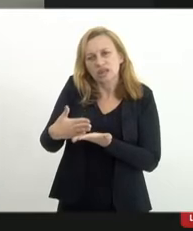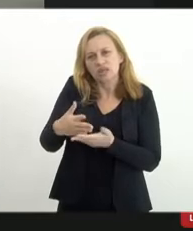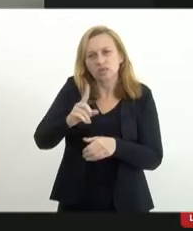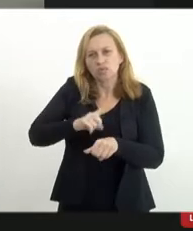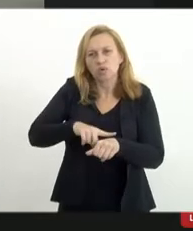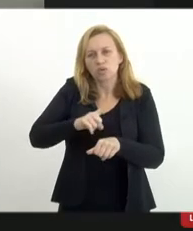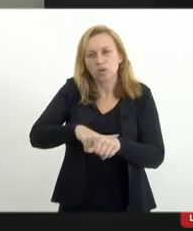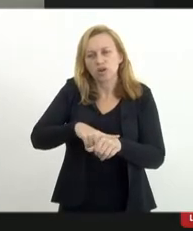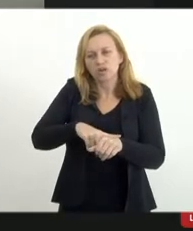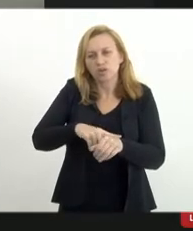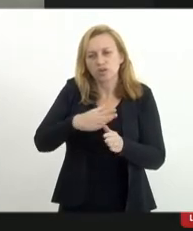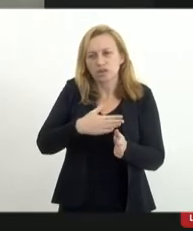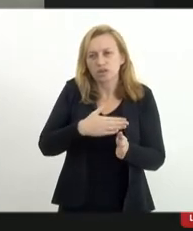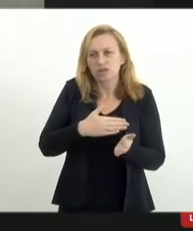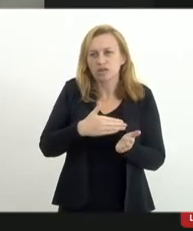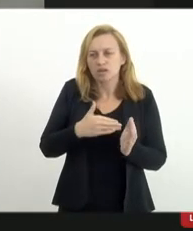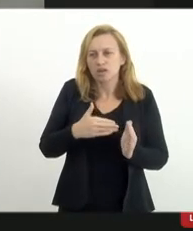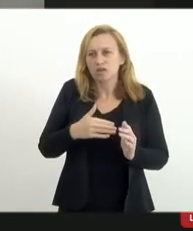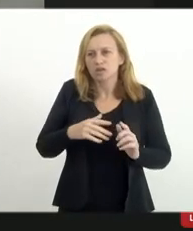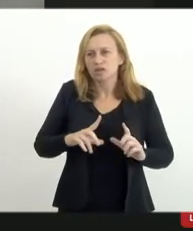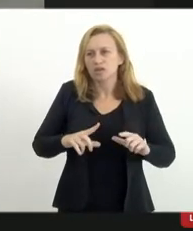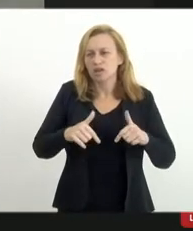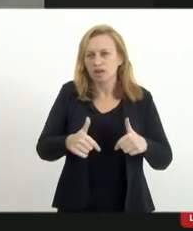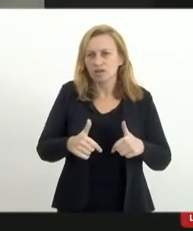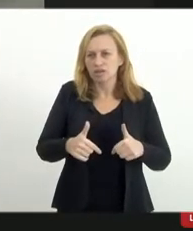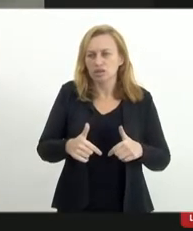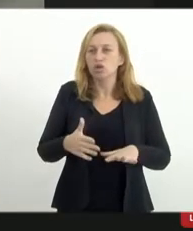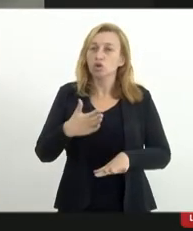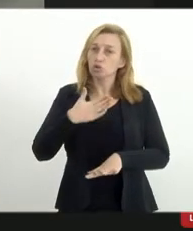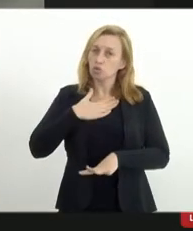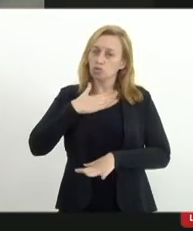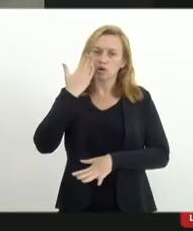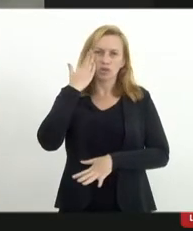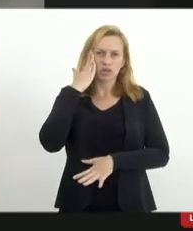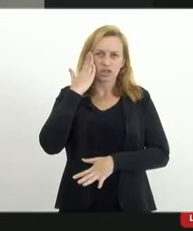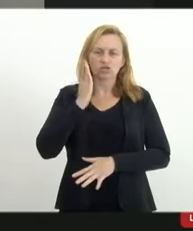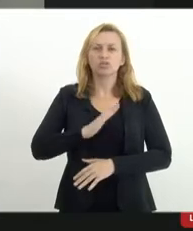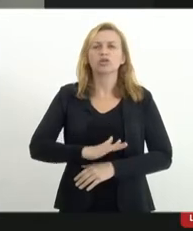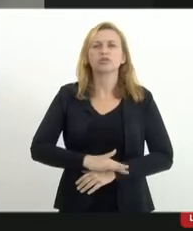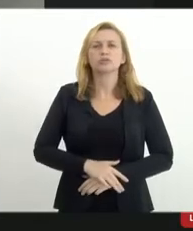lançamento. Ora, no meu entendimento,